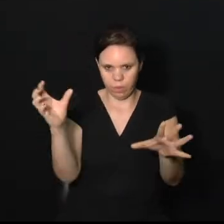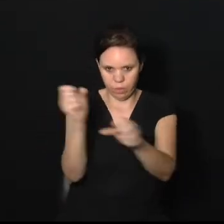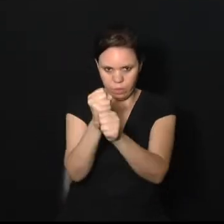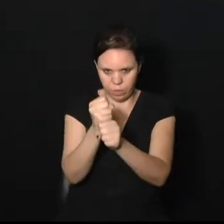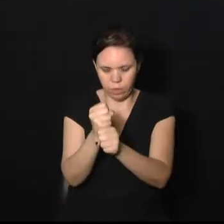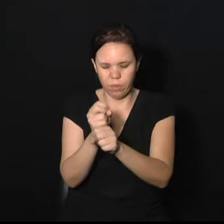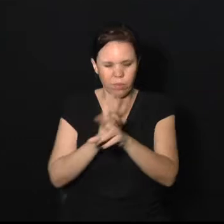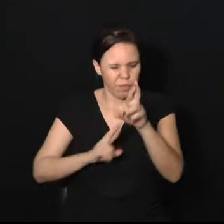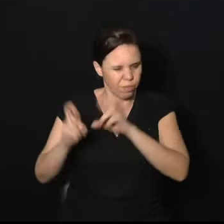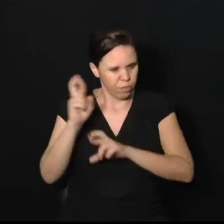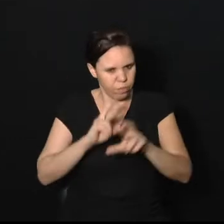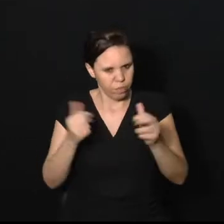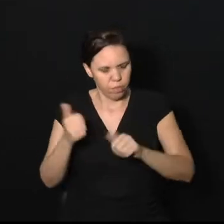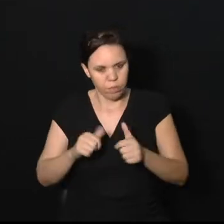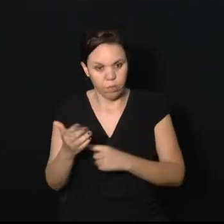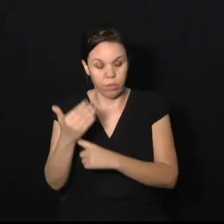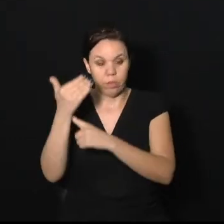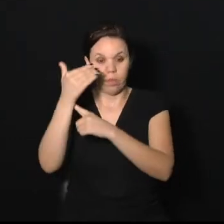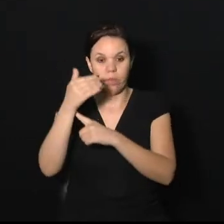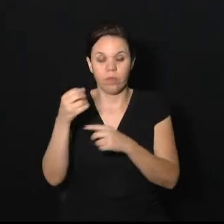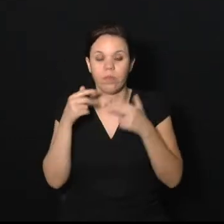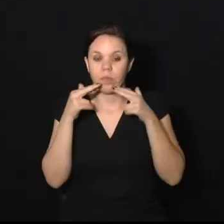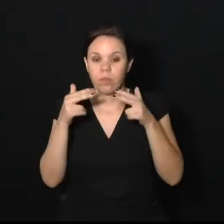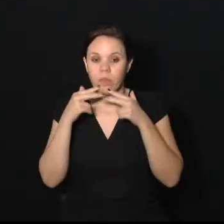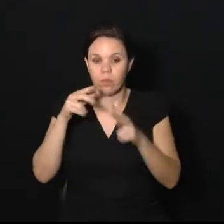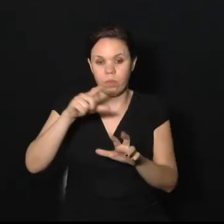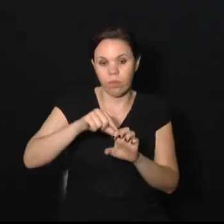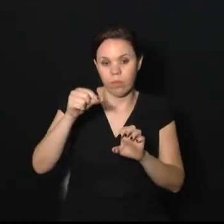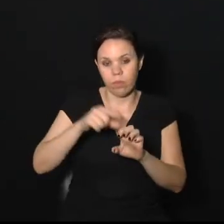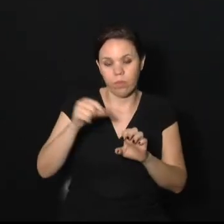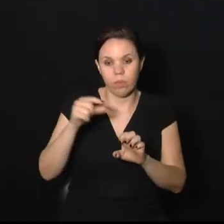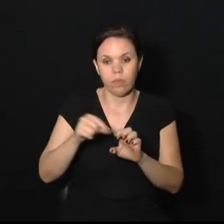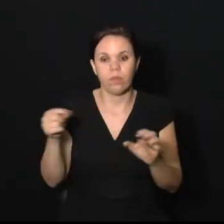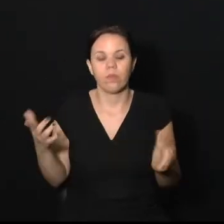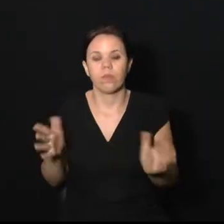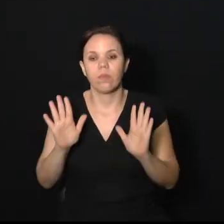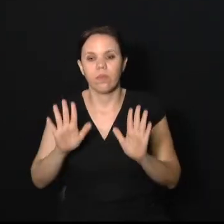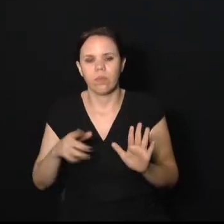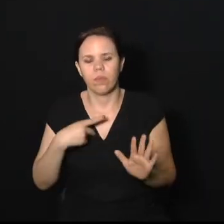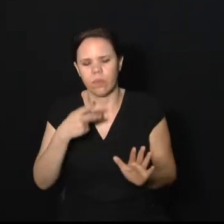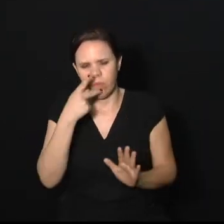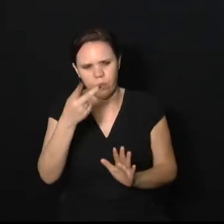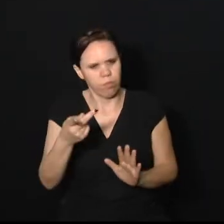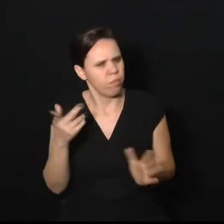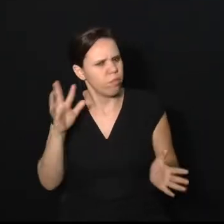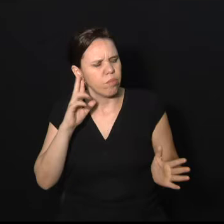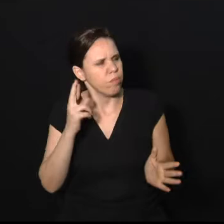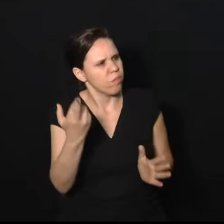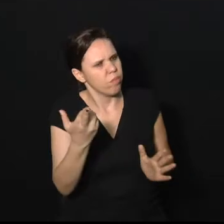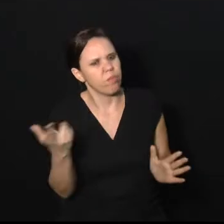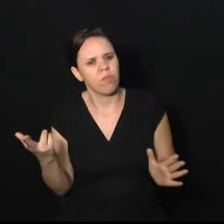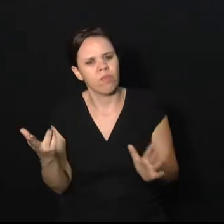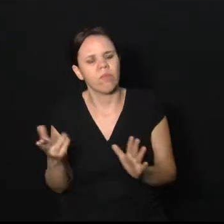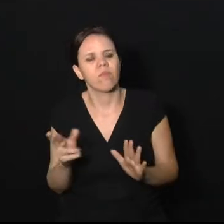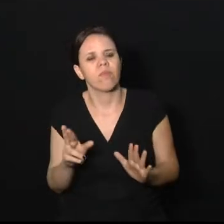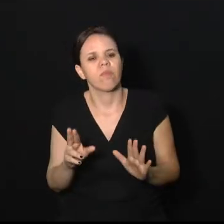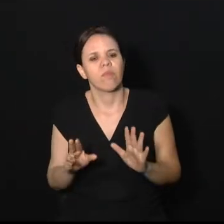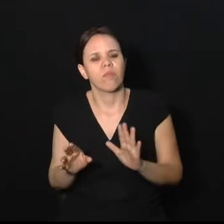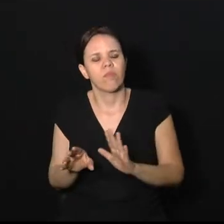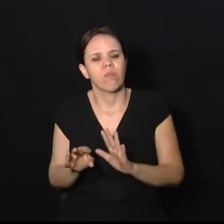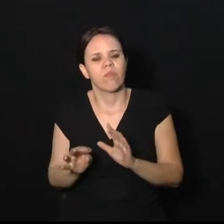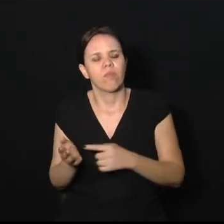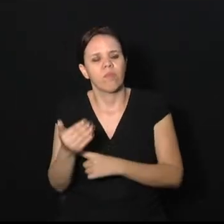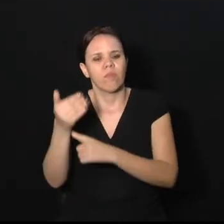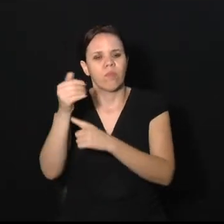de análise, que é tecnologia, inovação e empreendedorismo. Porque quando a gente fala de uma solução tecnológica para uma área da saúde, por exemplo, por que